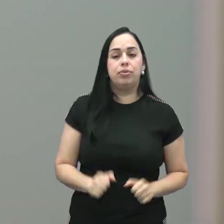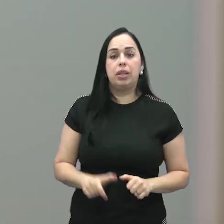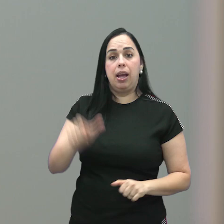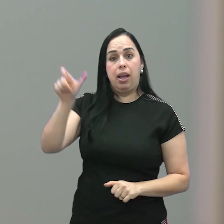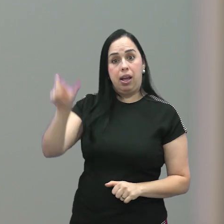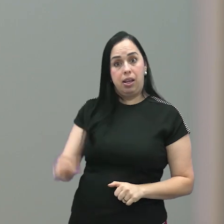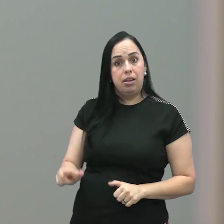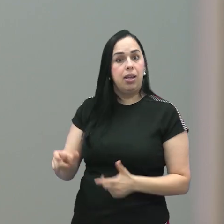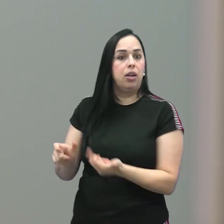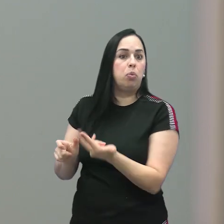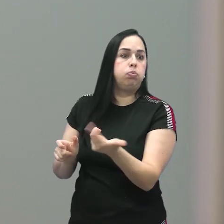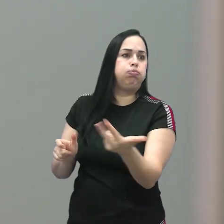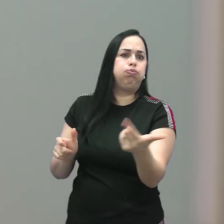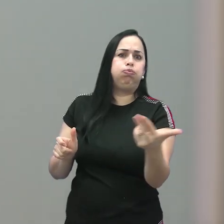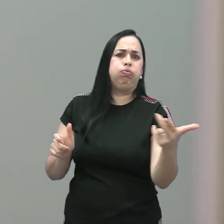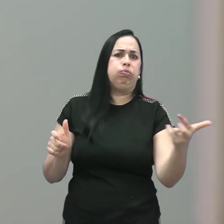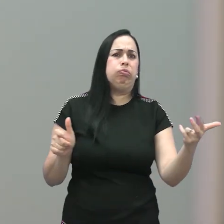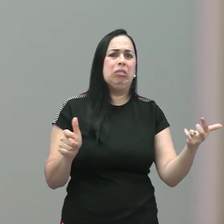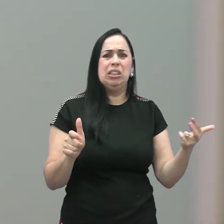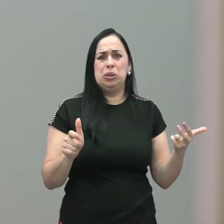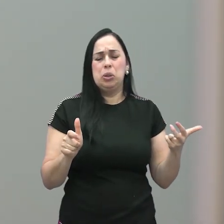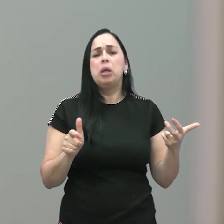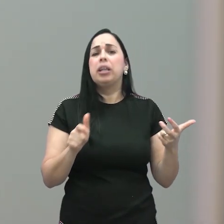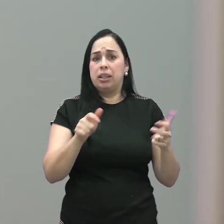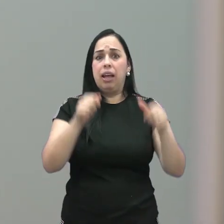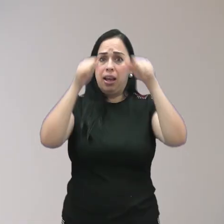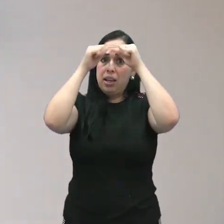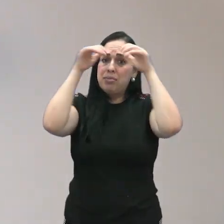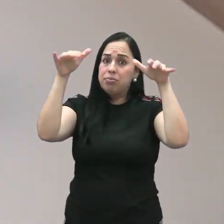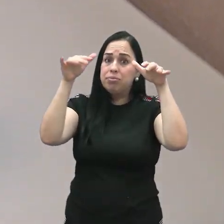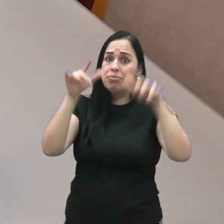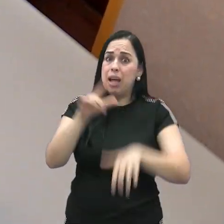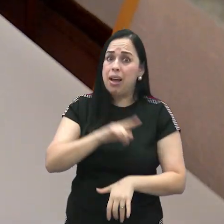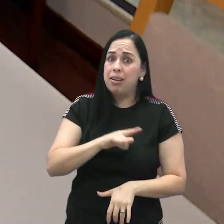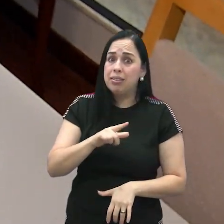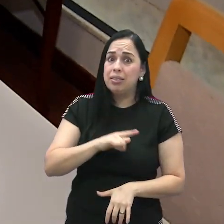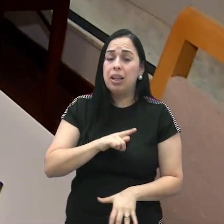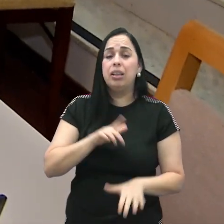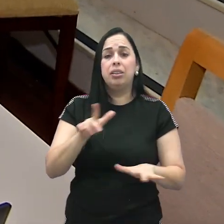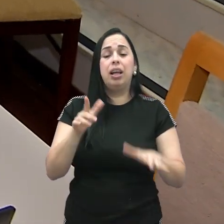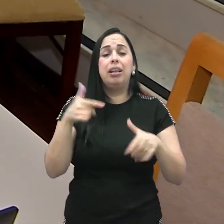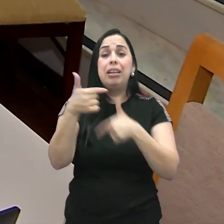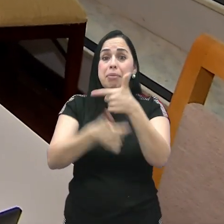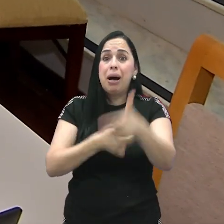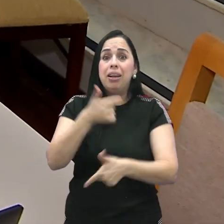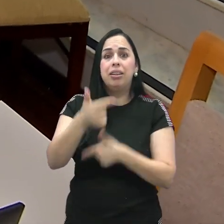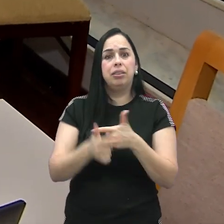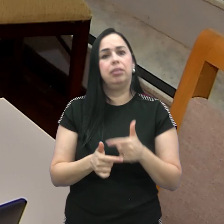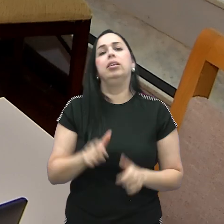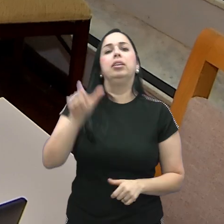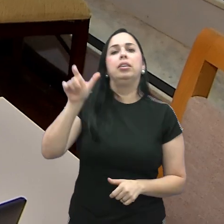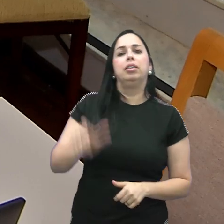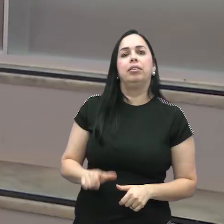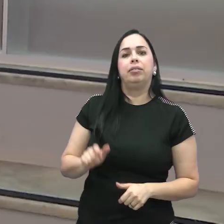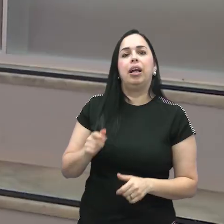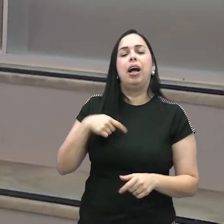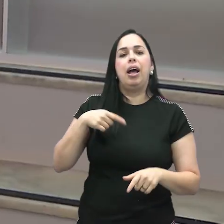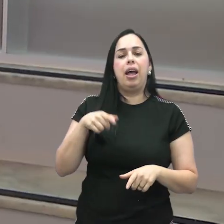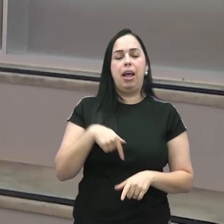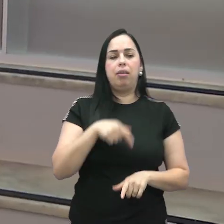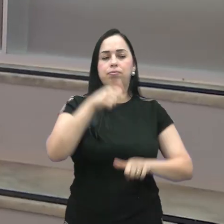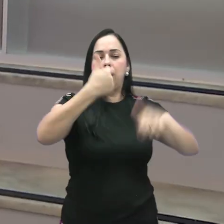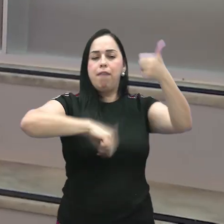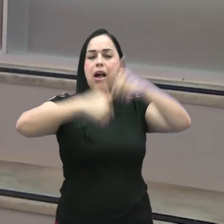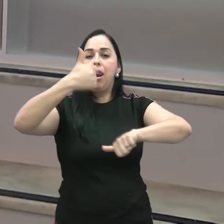assim. A realidade do Renan era a mesma de muitas pessoas que possuem EUTEA e estão no mercado de trabalho. Como